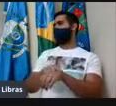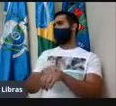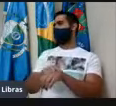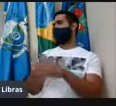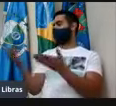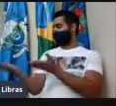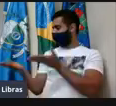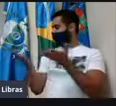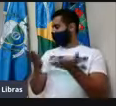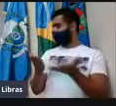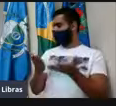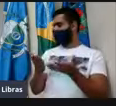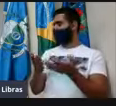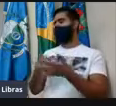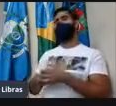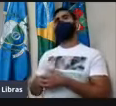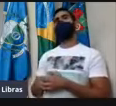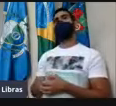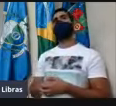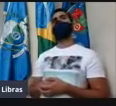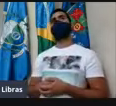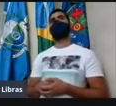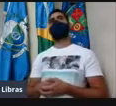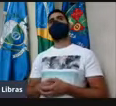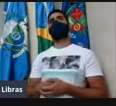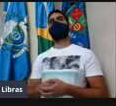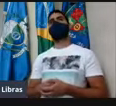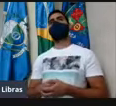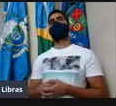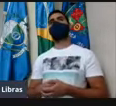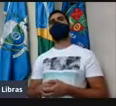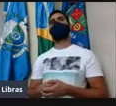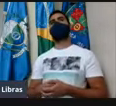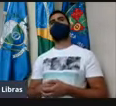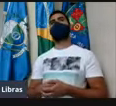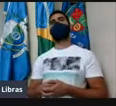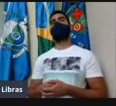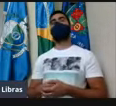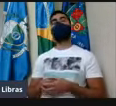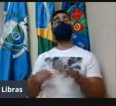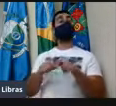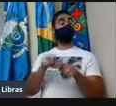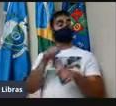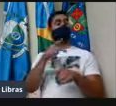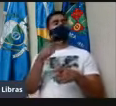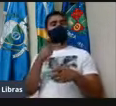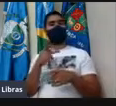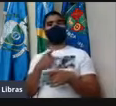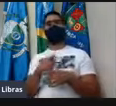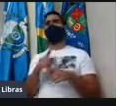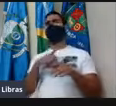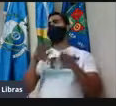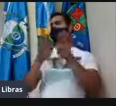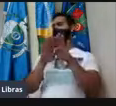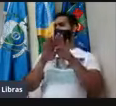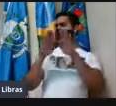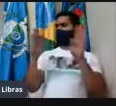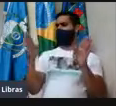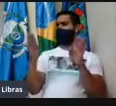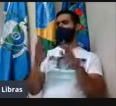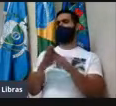aqui recebê-lo, com toda a honra que o senhor faz jus. Igual o senhor disse, vocês estão de portas